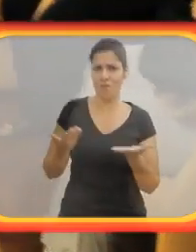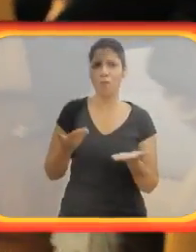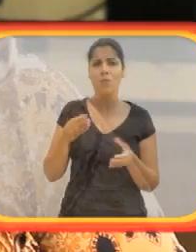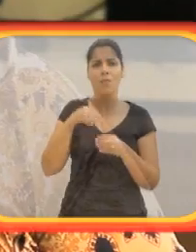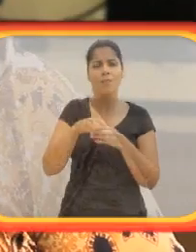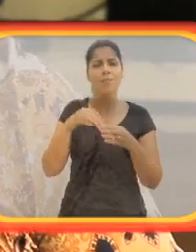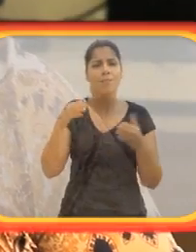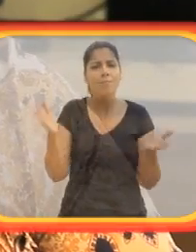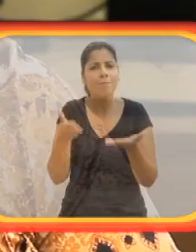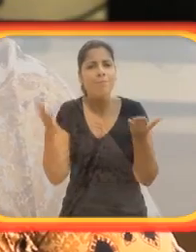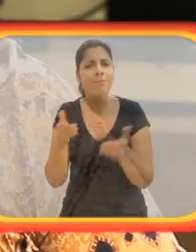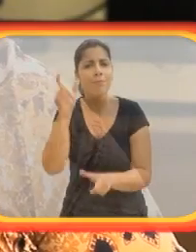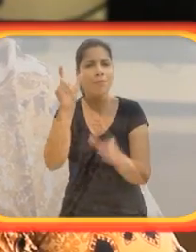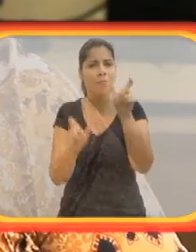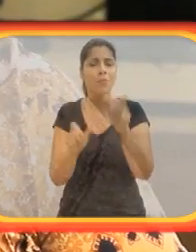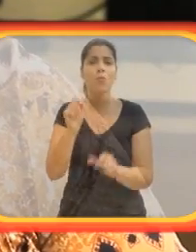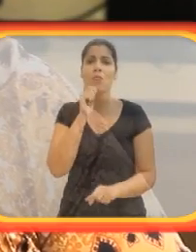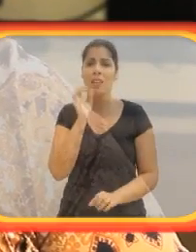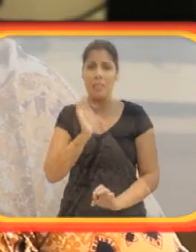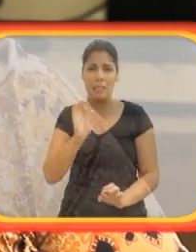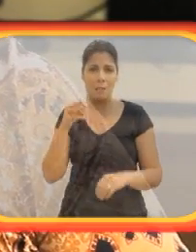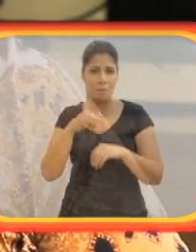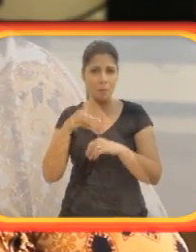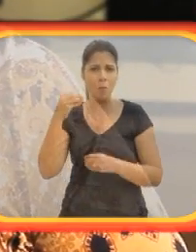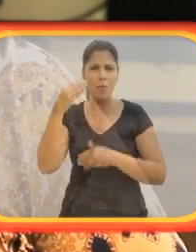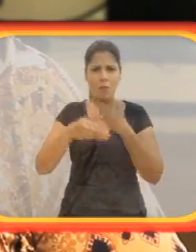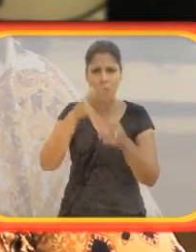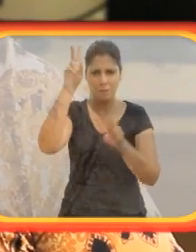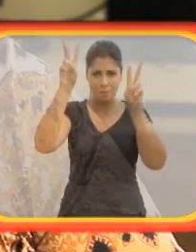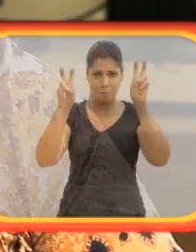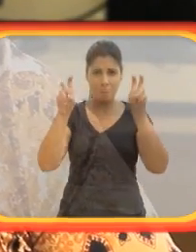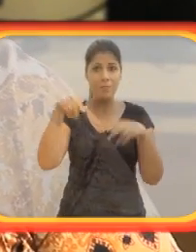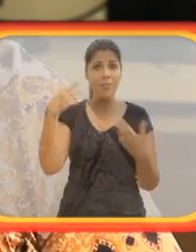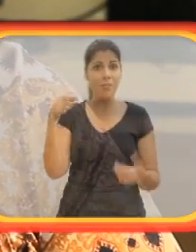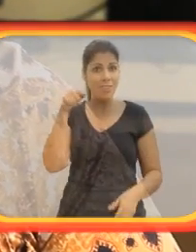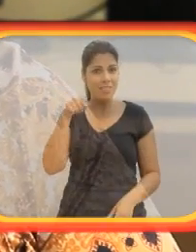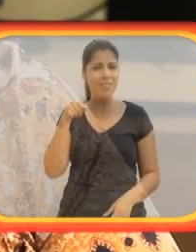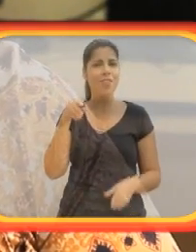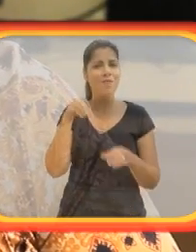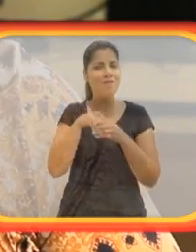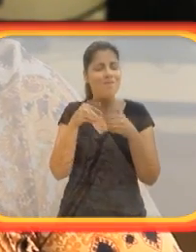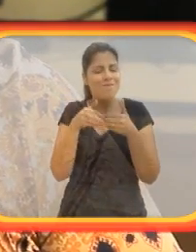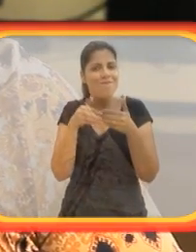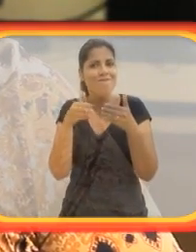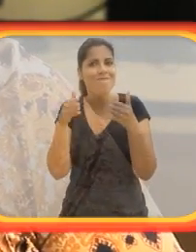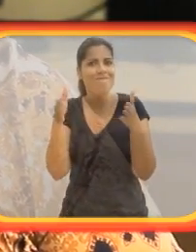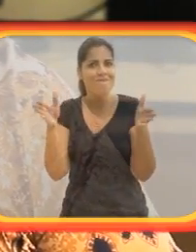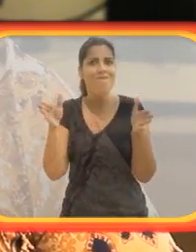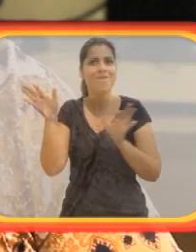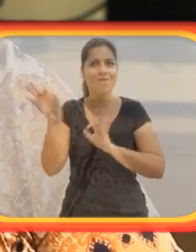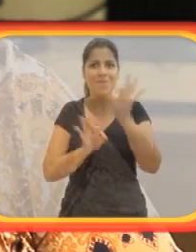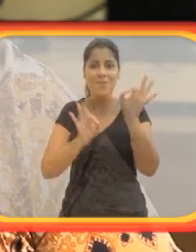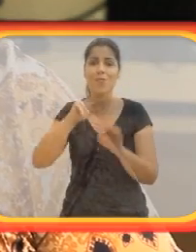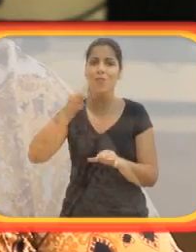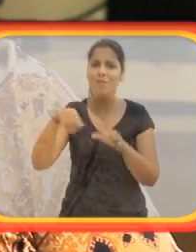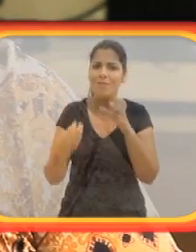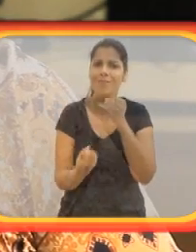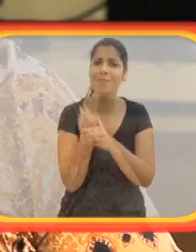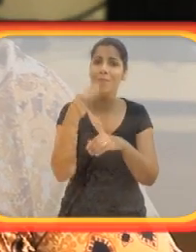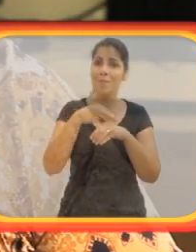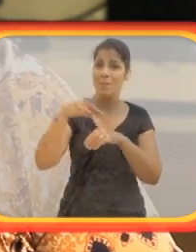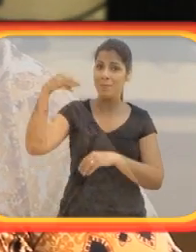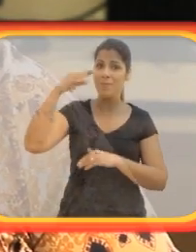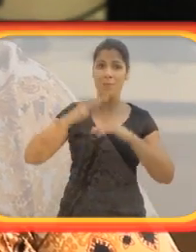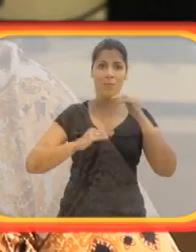hoje, demandavam e questionavam se não teria um mestrado envolvendo esse tema. Então, com essa demanda que foi gerada